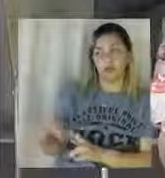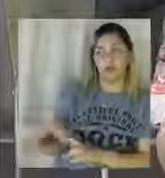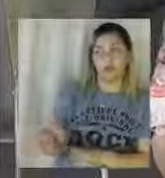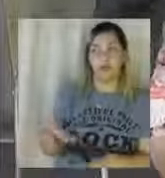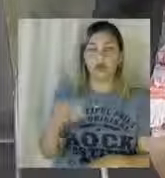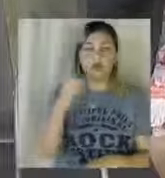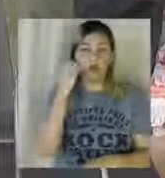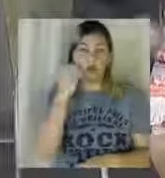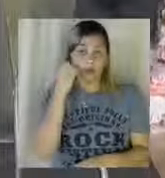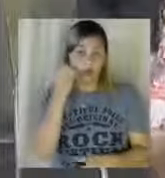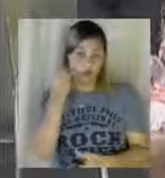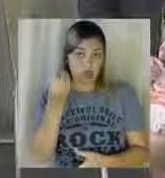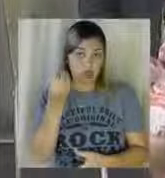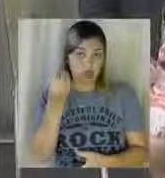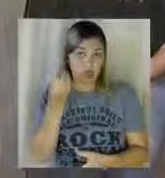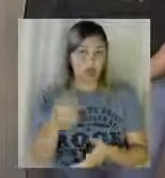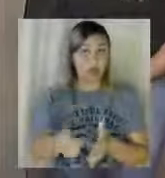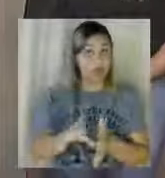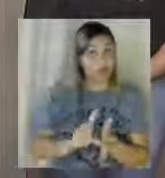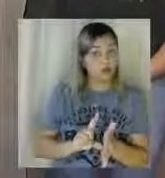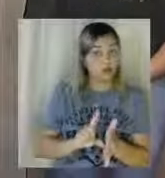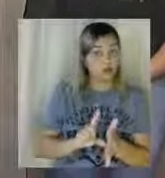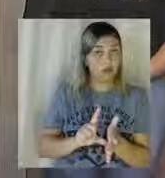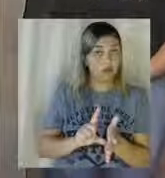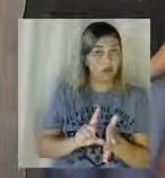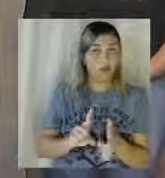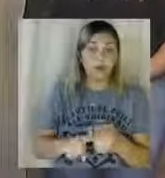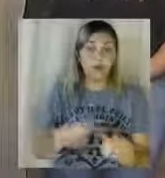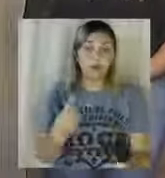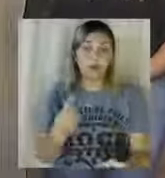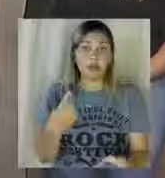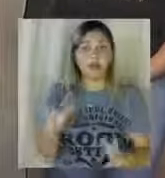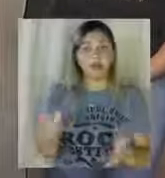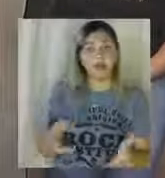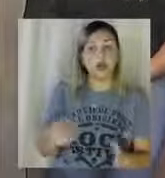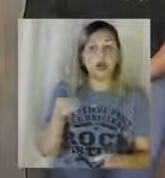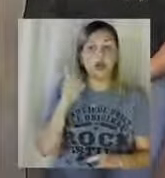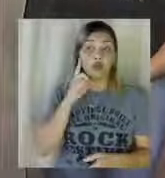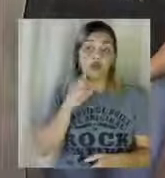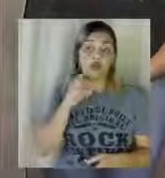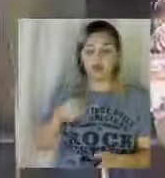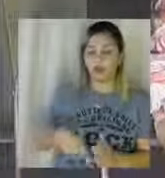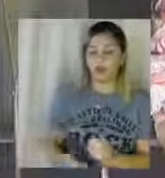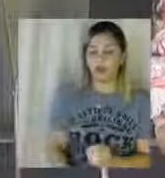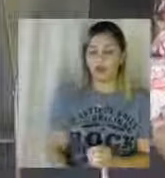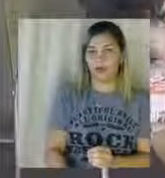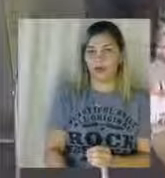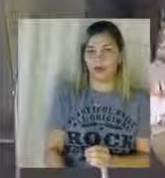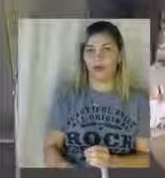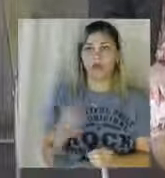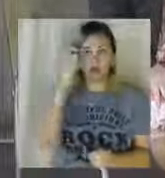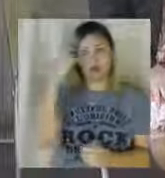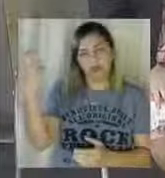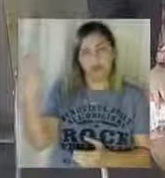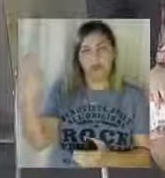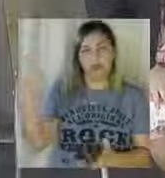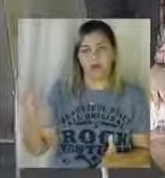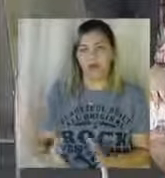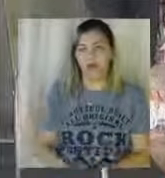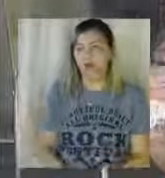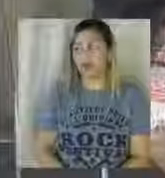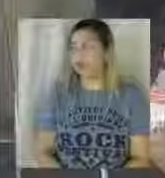ela, porque ela já teve experiência. Mas agora eu sou surda profunda, mas eu tenho inteligência, capacidade, né? Isso.